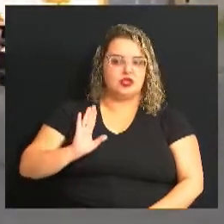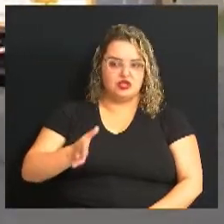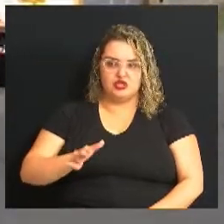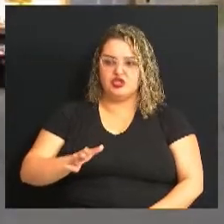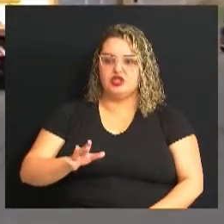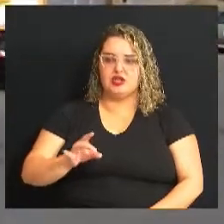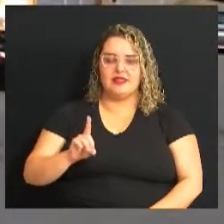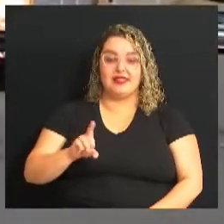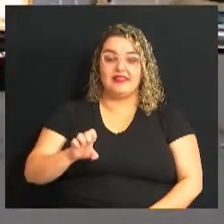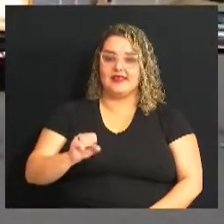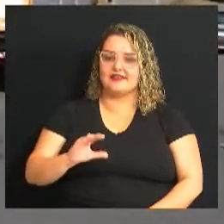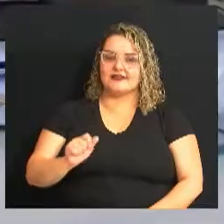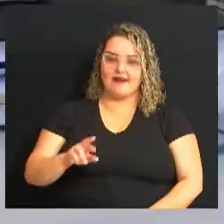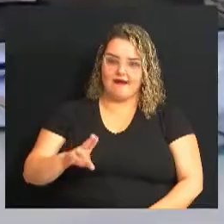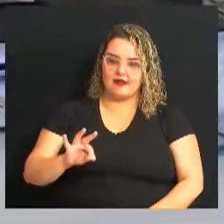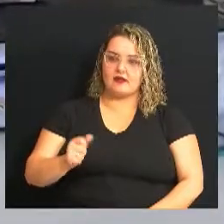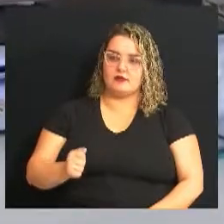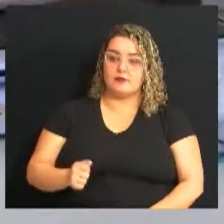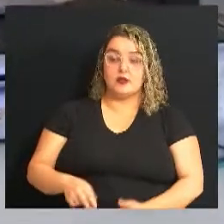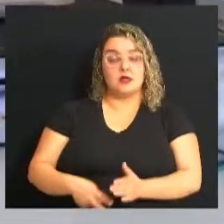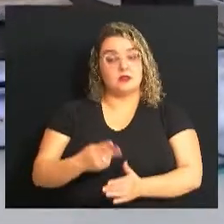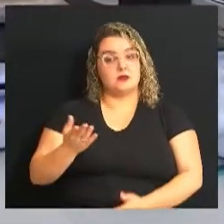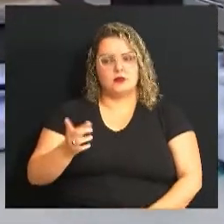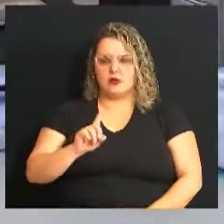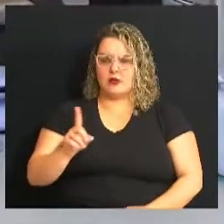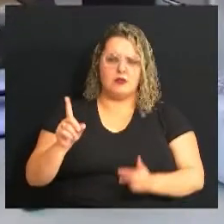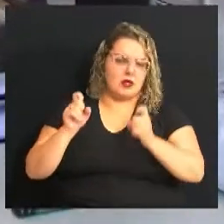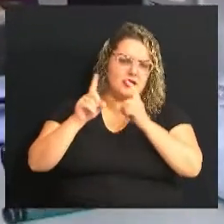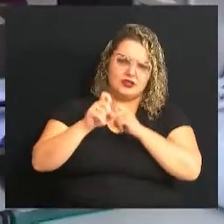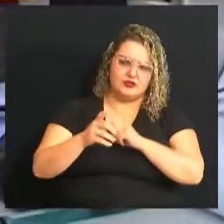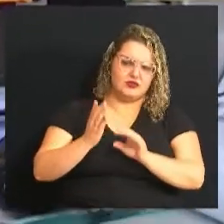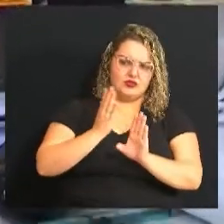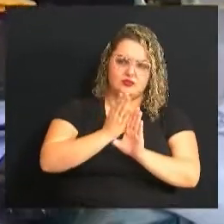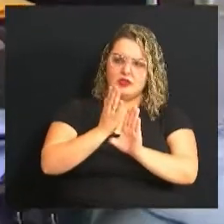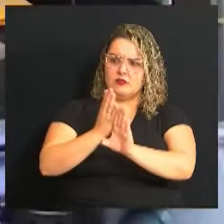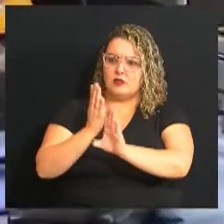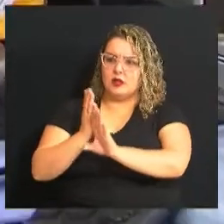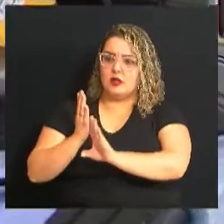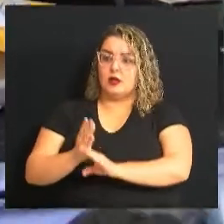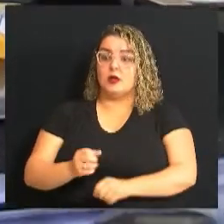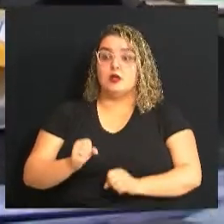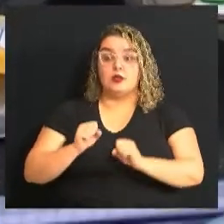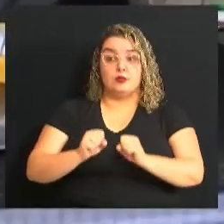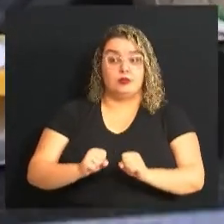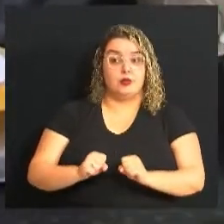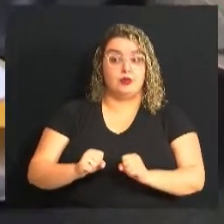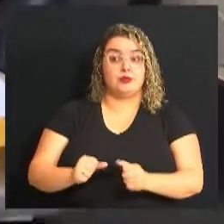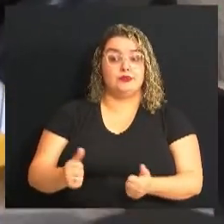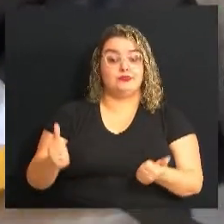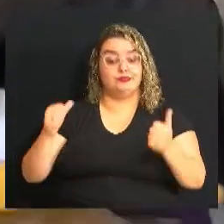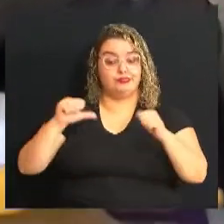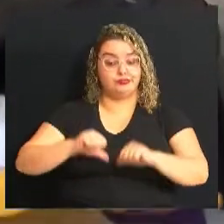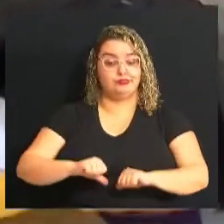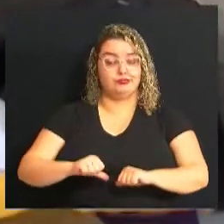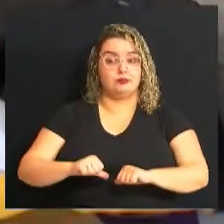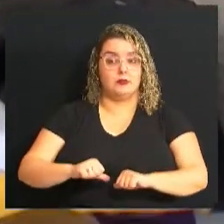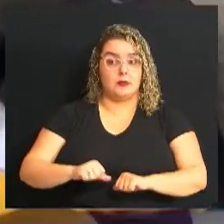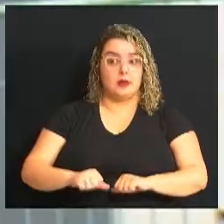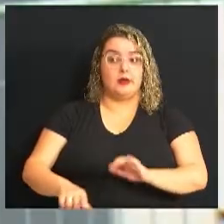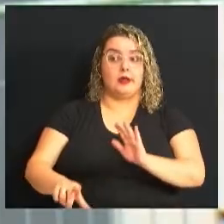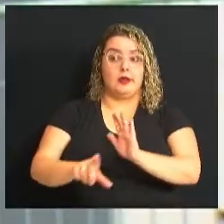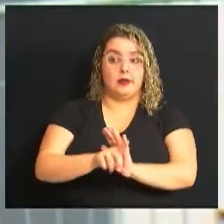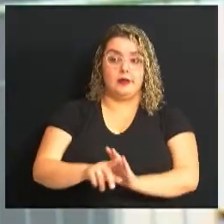Segundo ele, não é difícil se deparar com situações que podem infringir a Lei Geral de Proteção de Dados